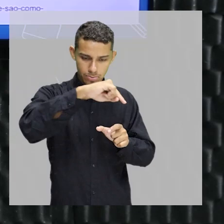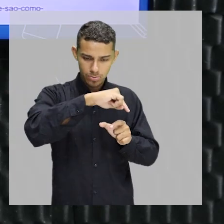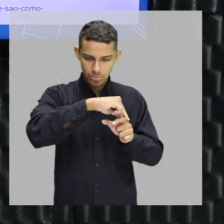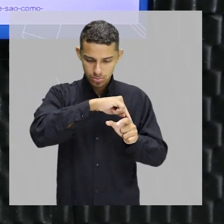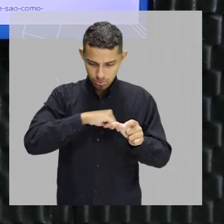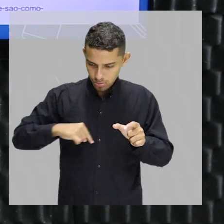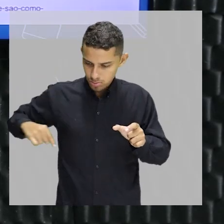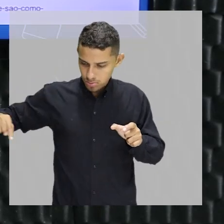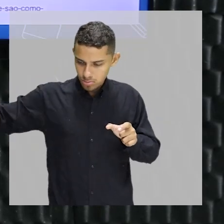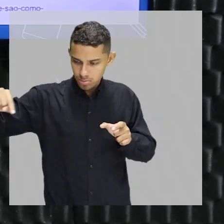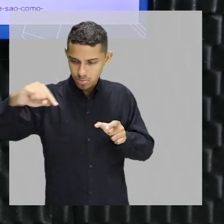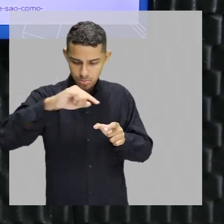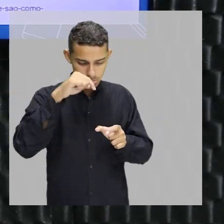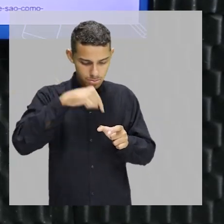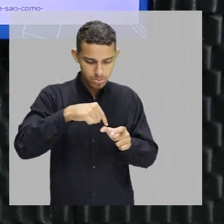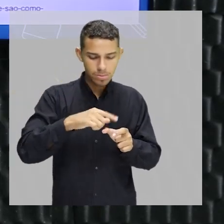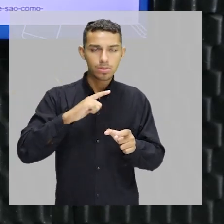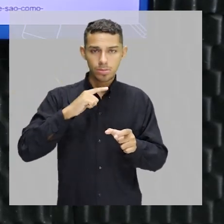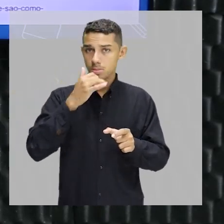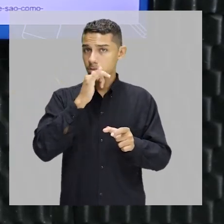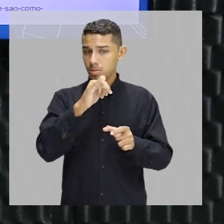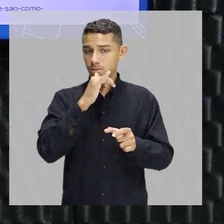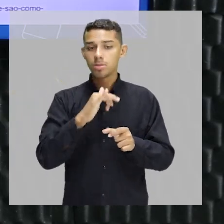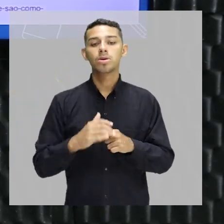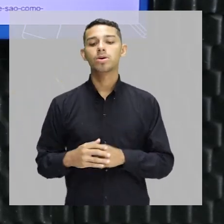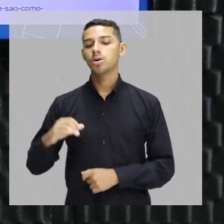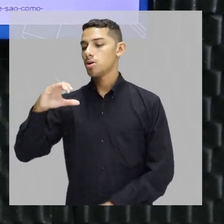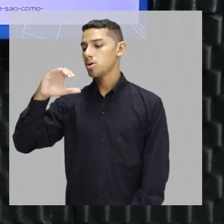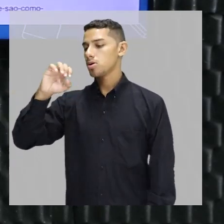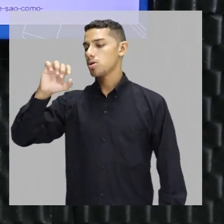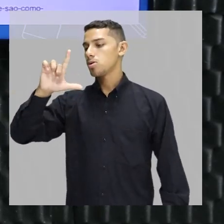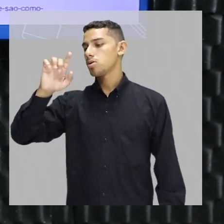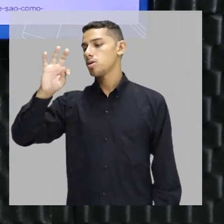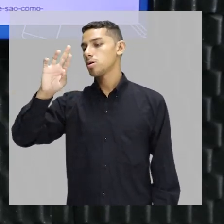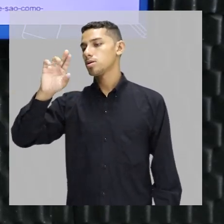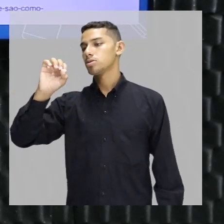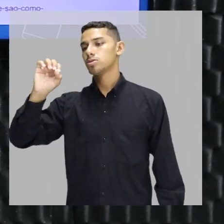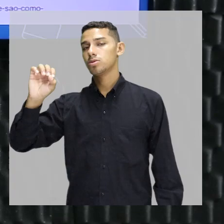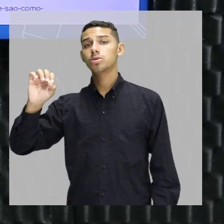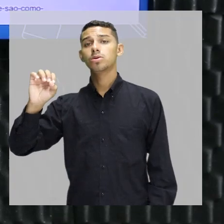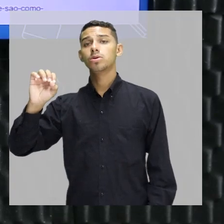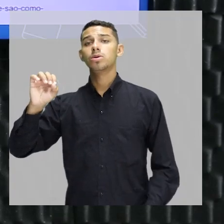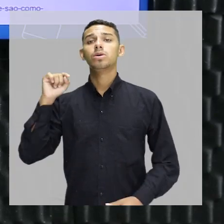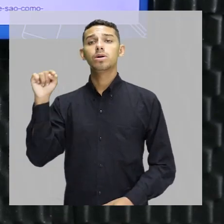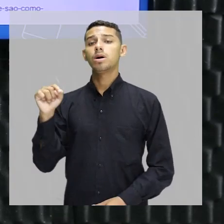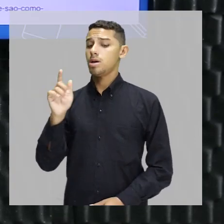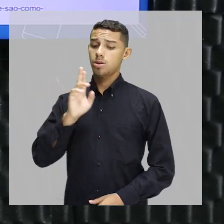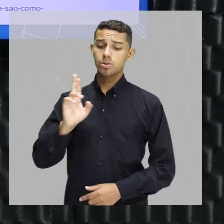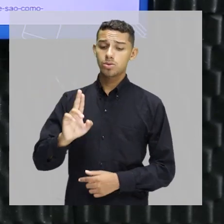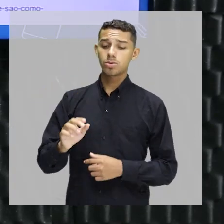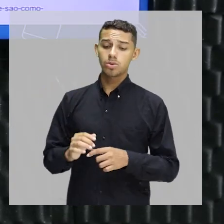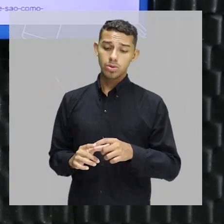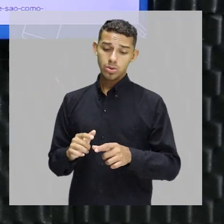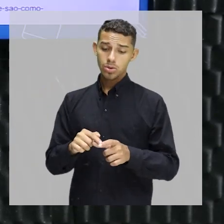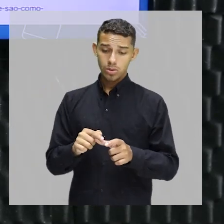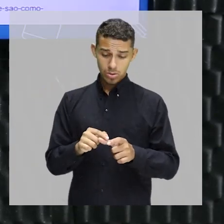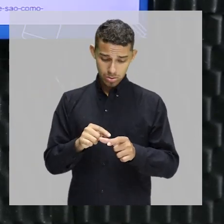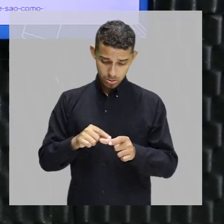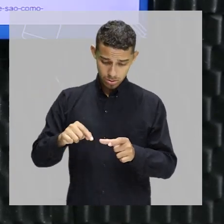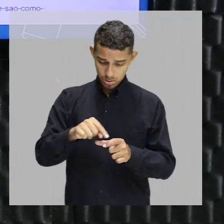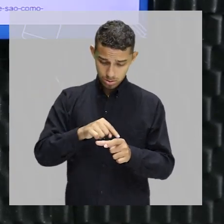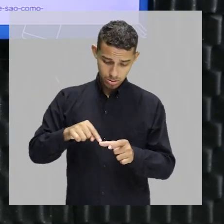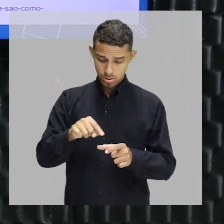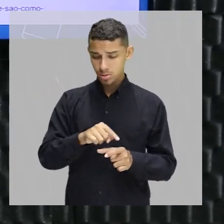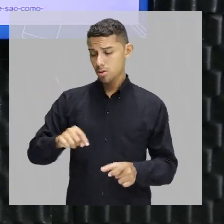energia suficiente, tá ok? Que nós chamamos de anel coletor. Neste caso aqui, vai ser chamado de anel colisor, né? Que é